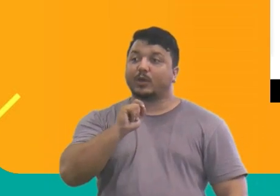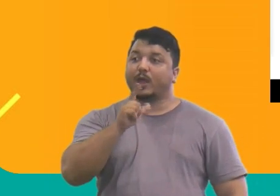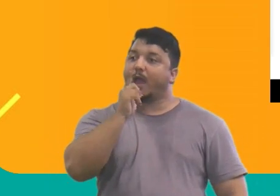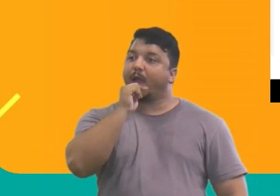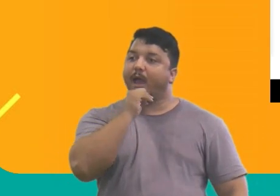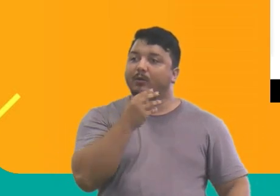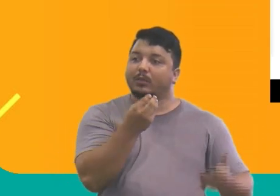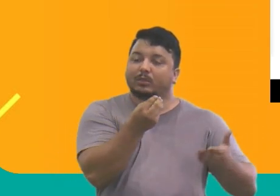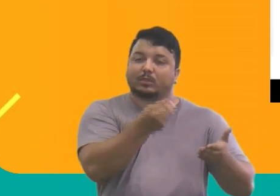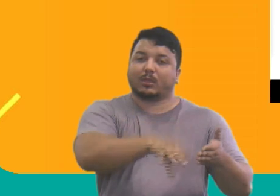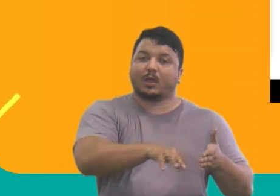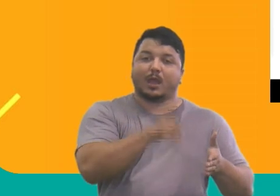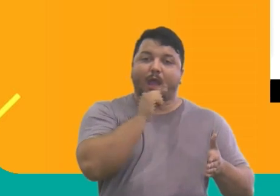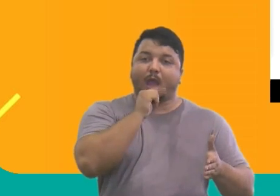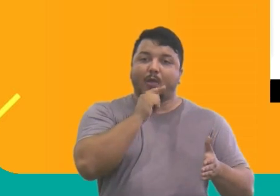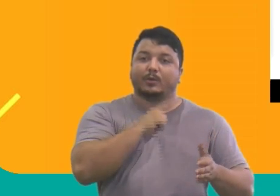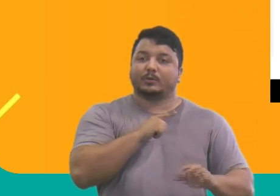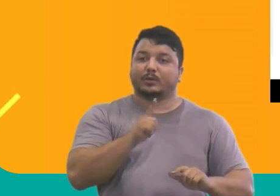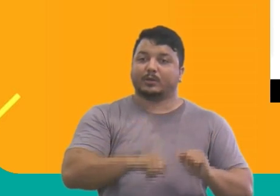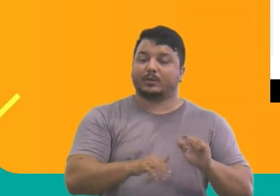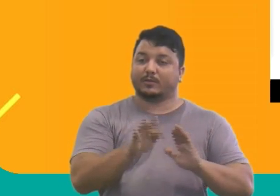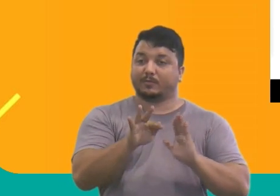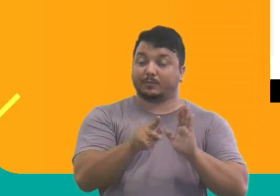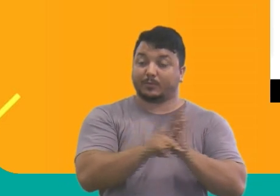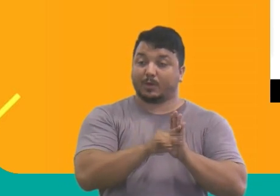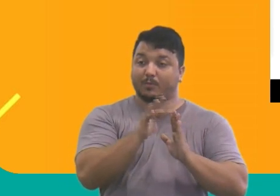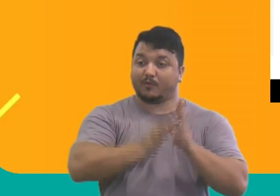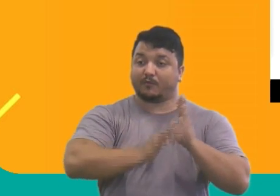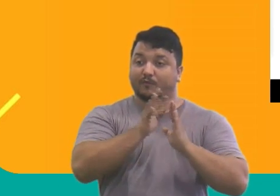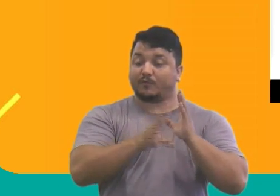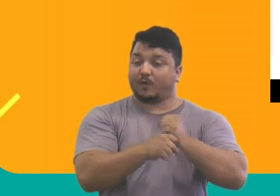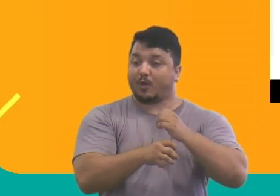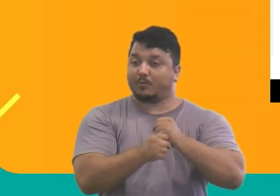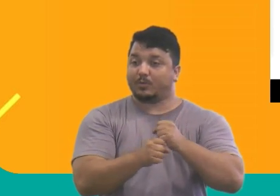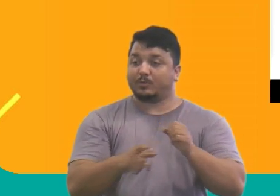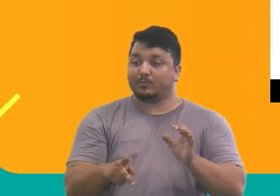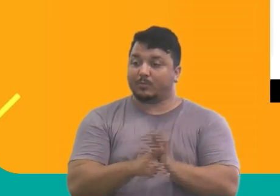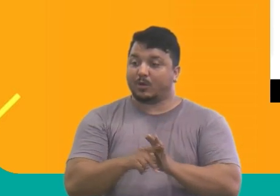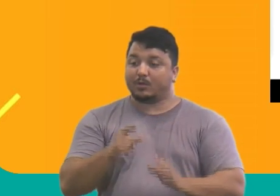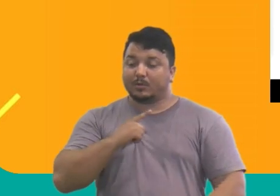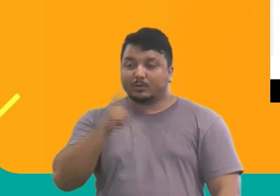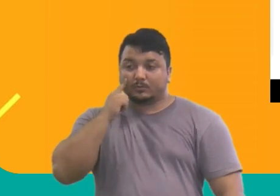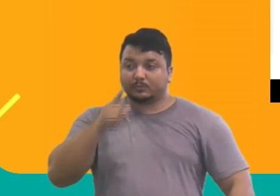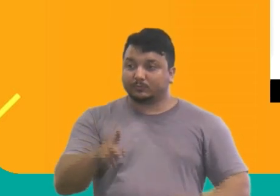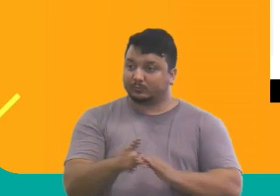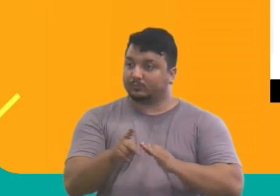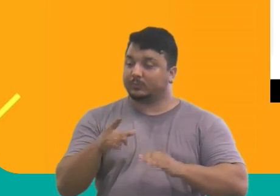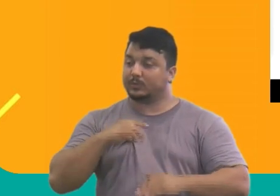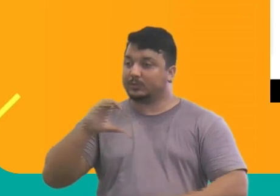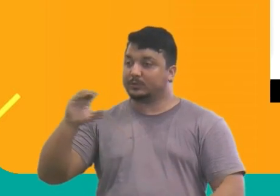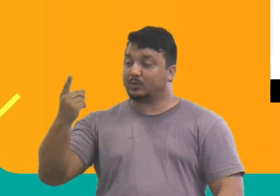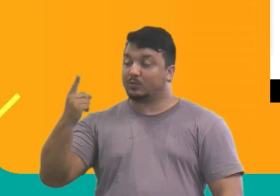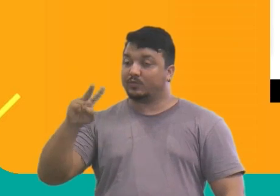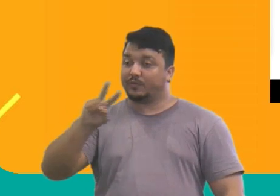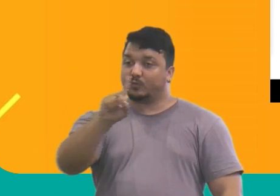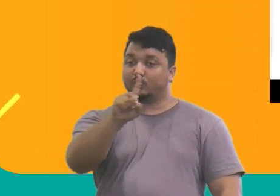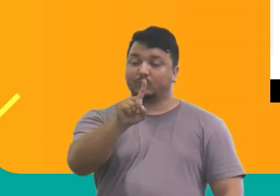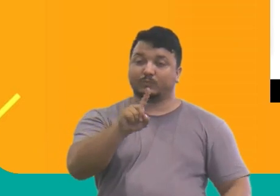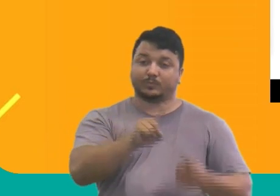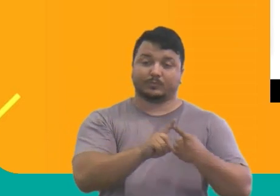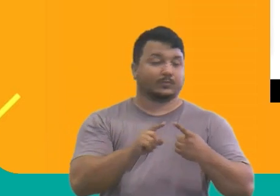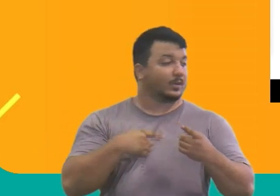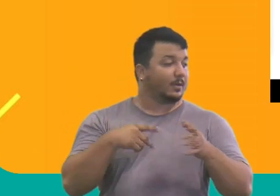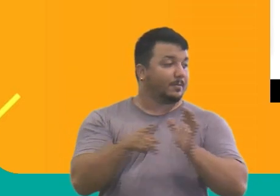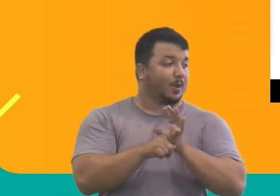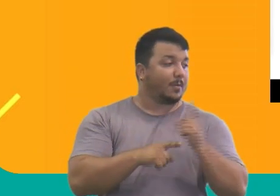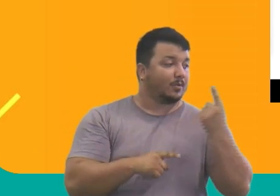Nós vamos ter uma das pouquíssimas fórmulas que nós vamos usar no Enem, que é concentração versus volume. C1, V1, concentração e volume